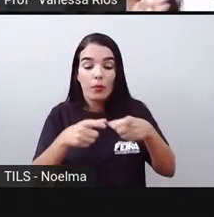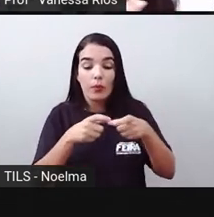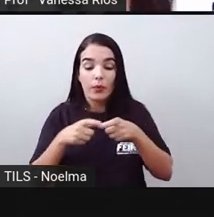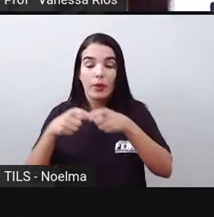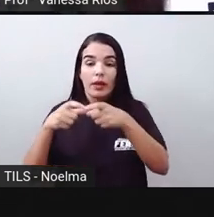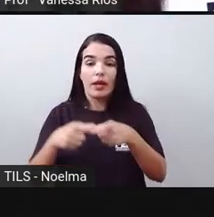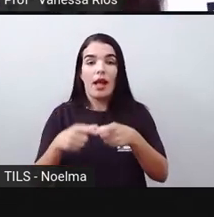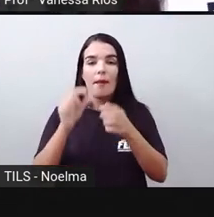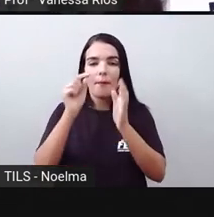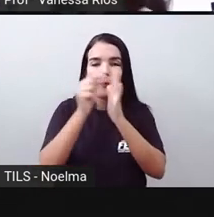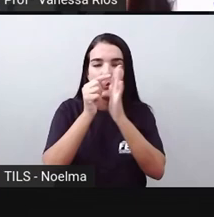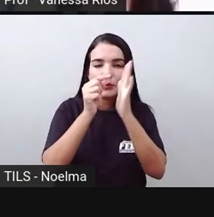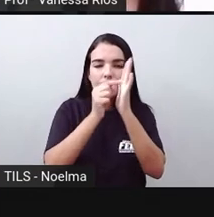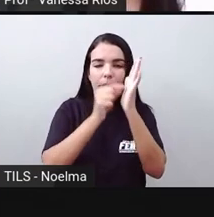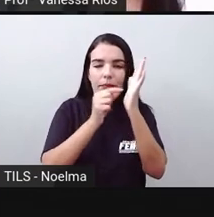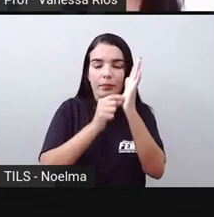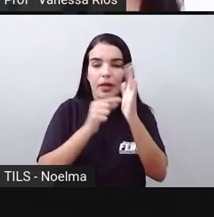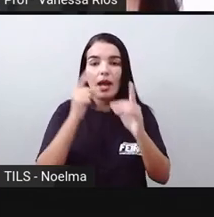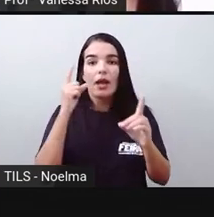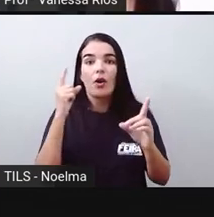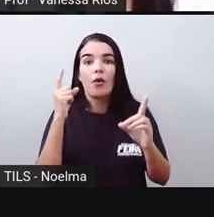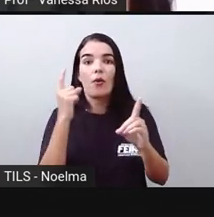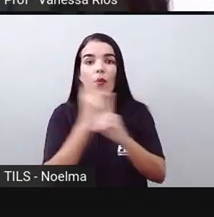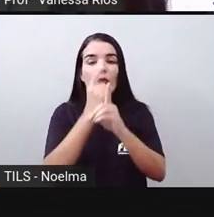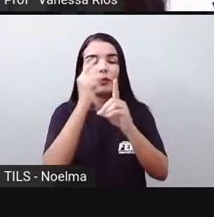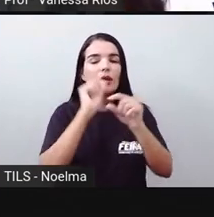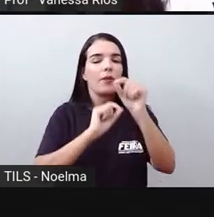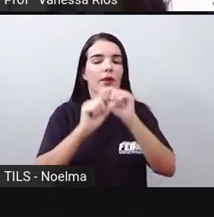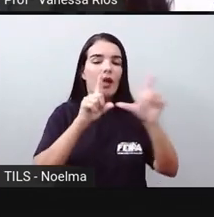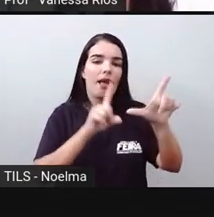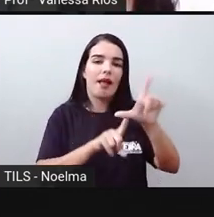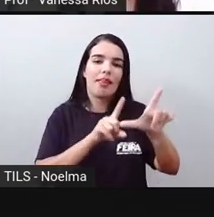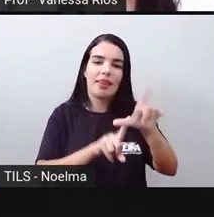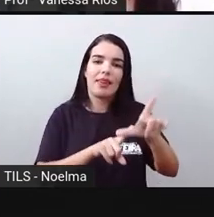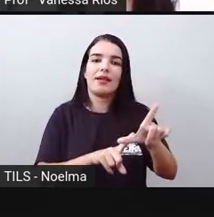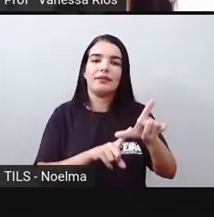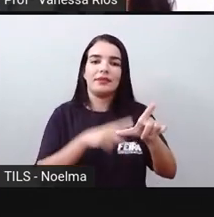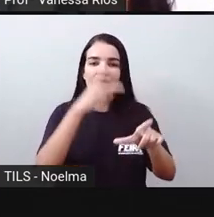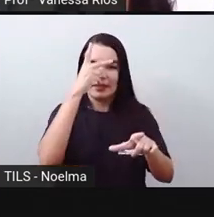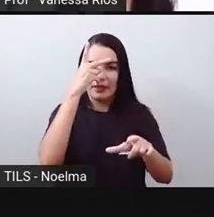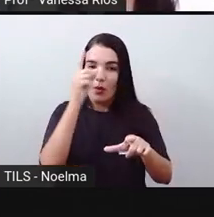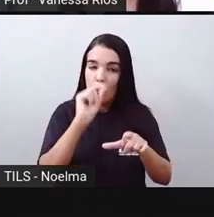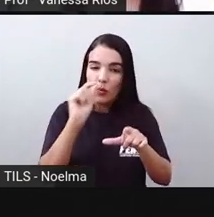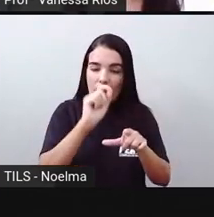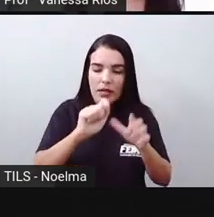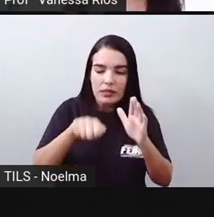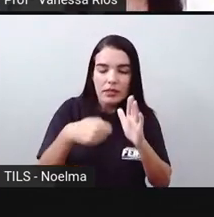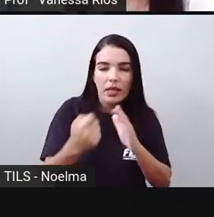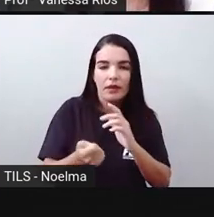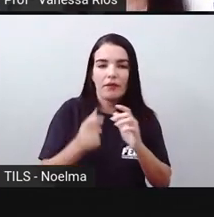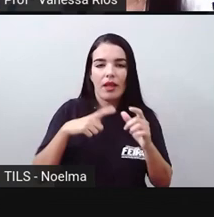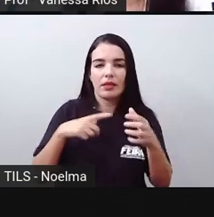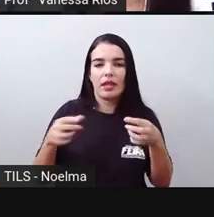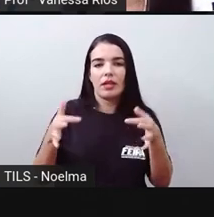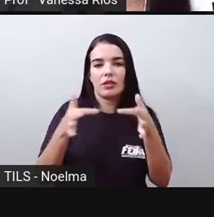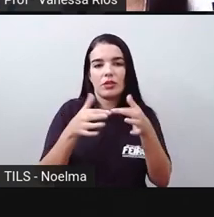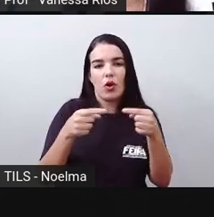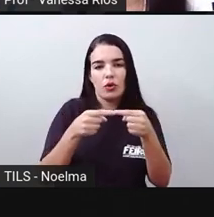de cada pontinho, vai identificar qual letra, né, aqueles pontinhos se